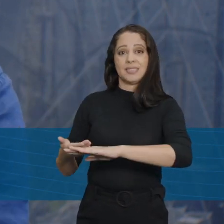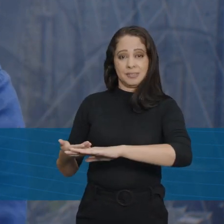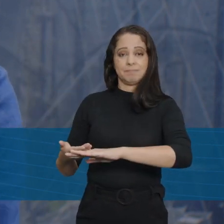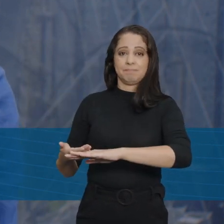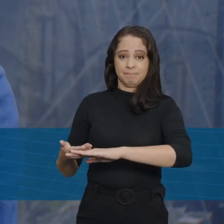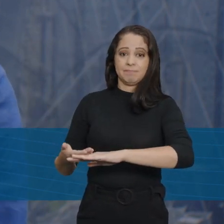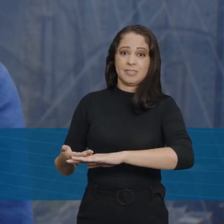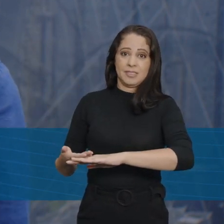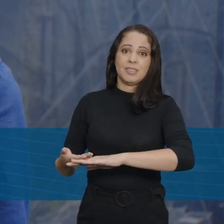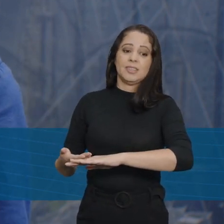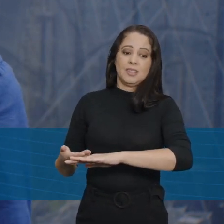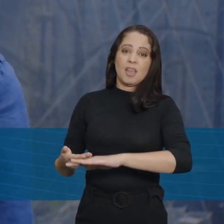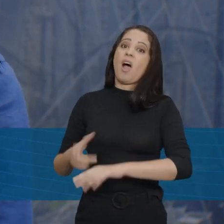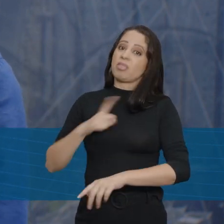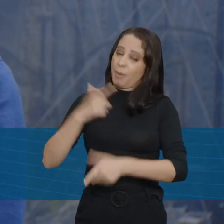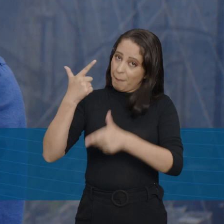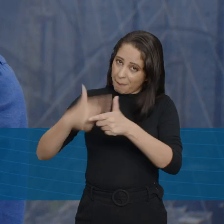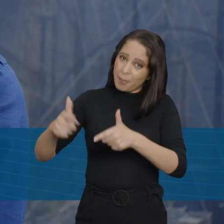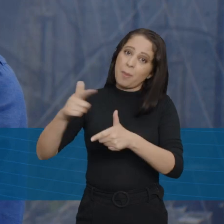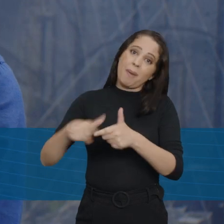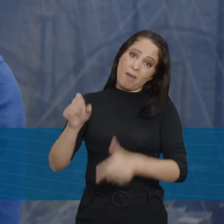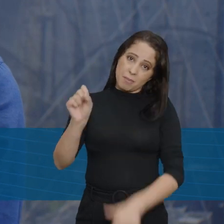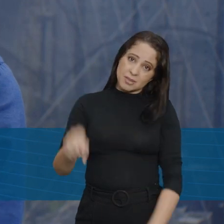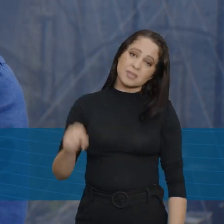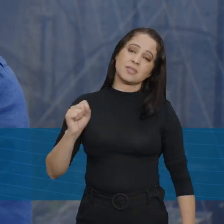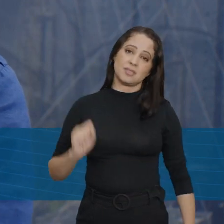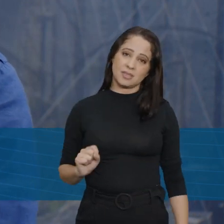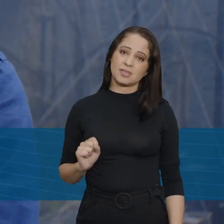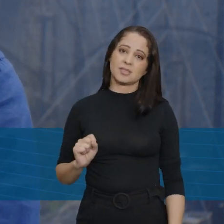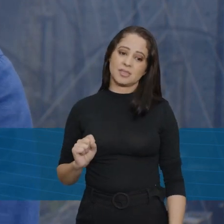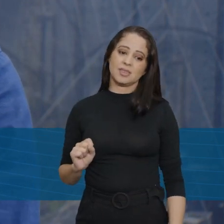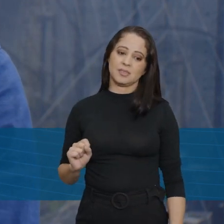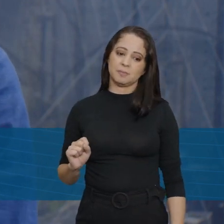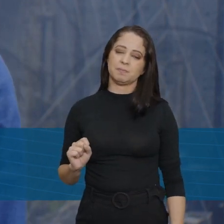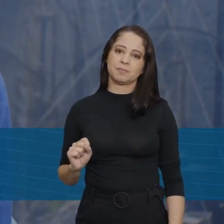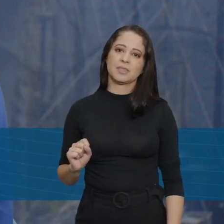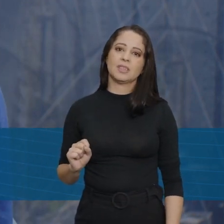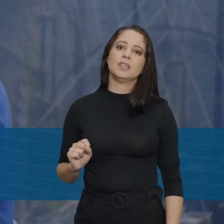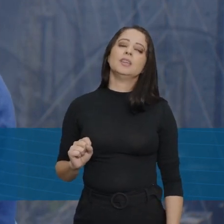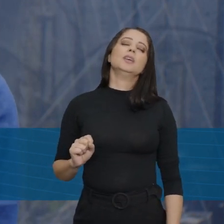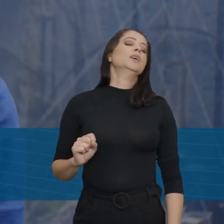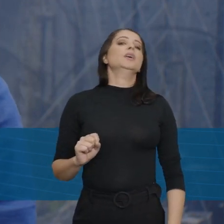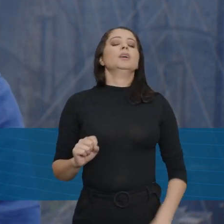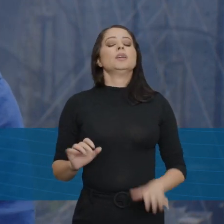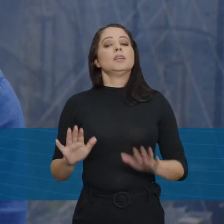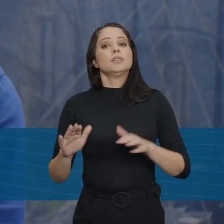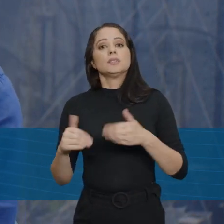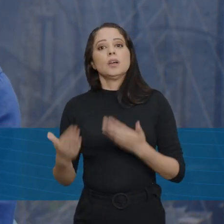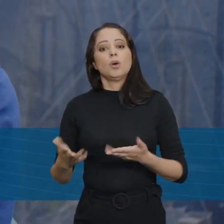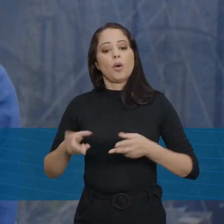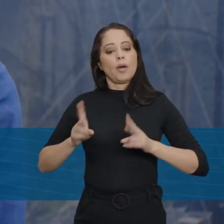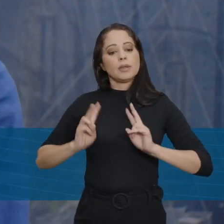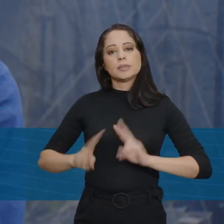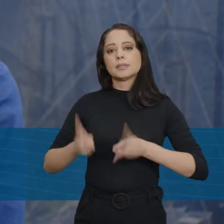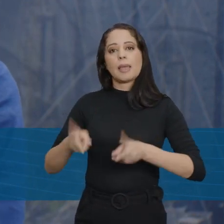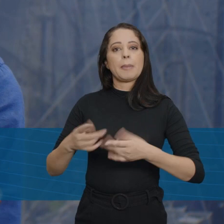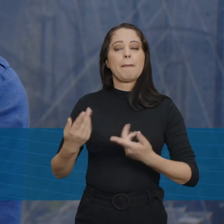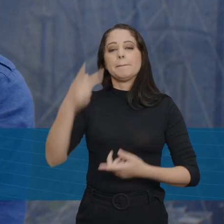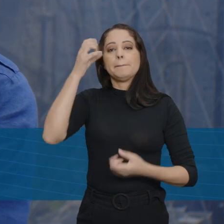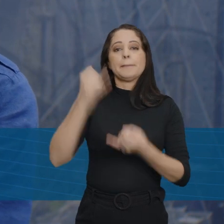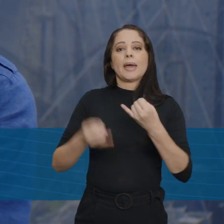tempo com os filhos, a gente vai ter problemas, porque a gente acaba realmente distanciando essa noção de comunidade e tudo